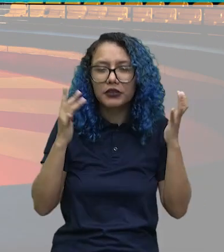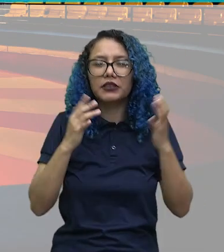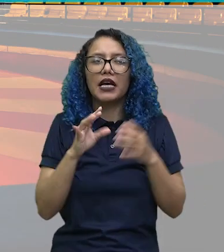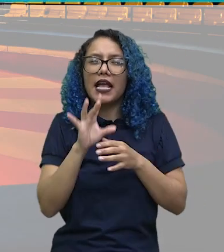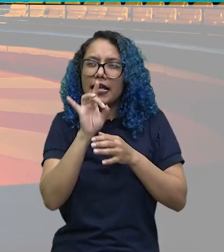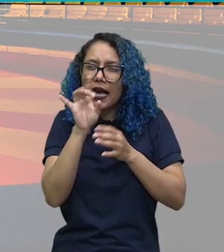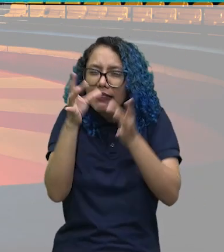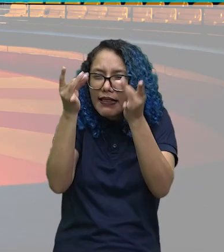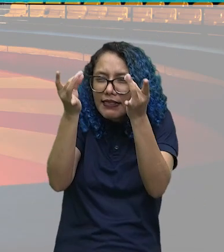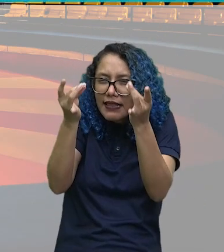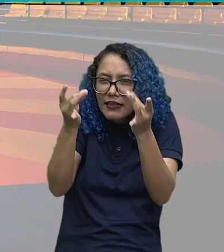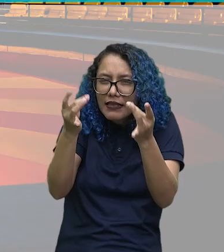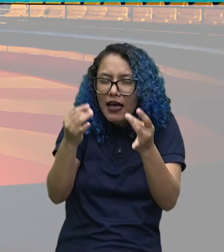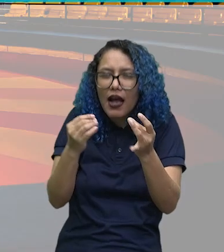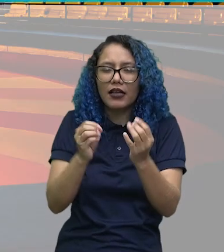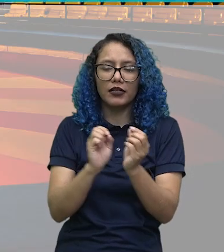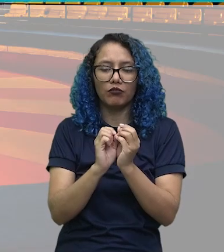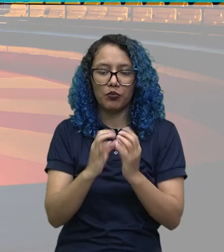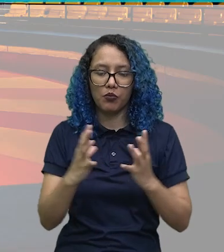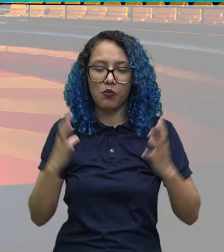visual reforça seu caráter